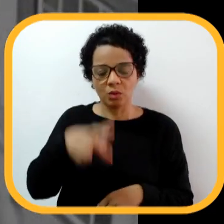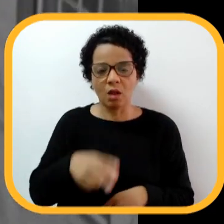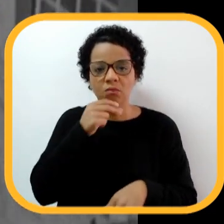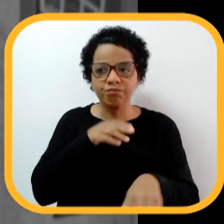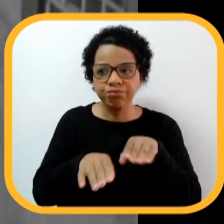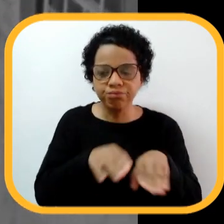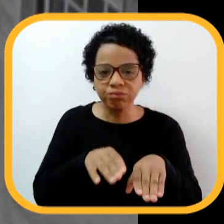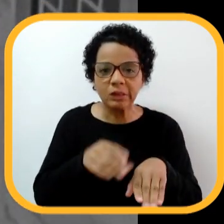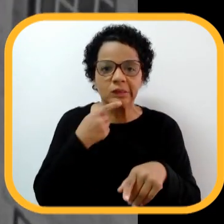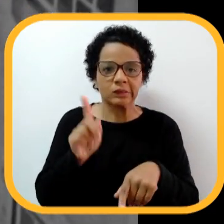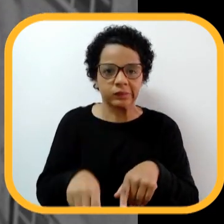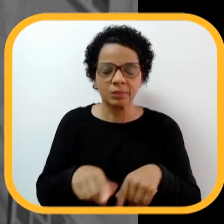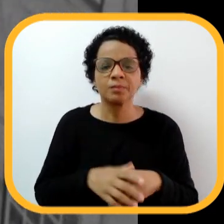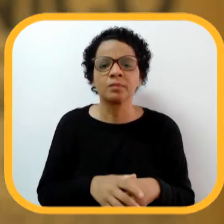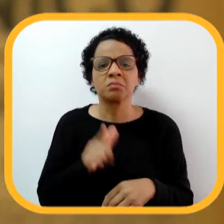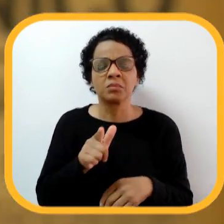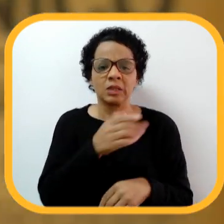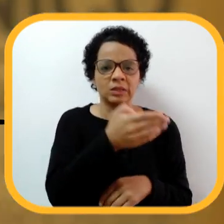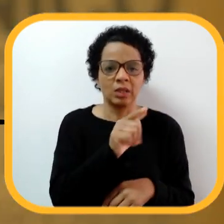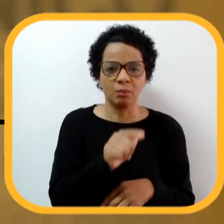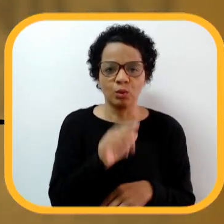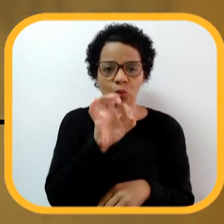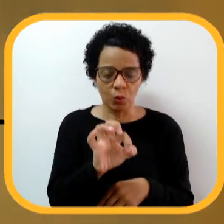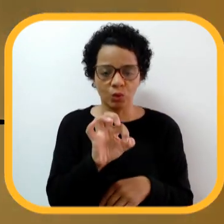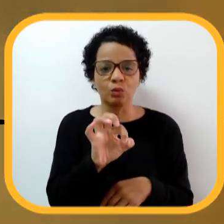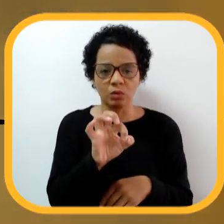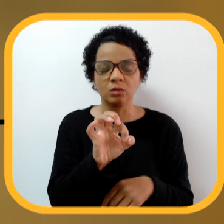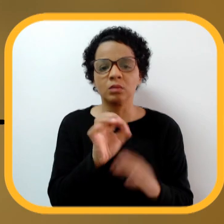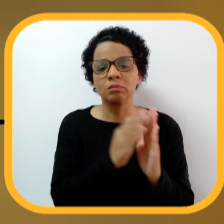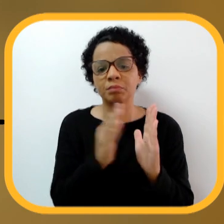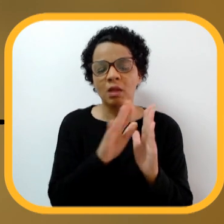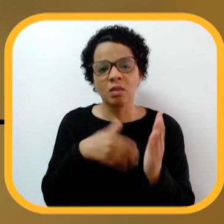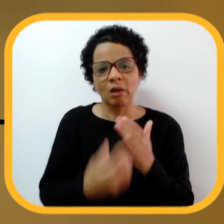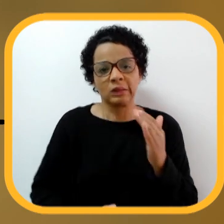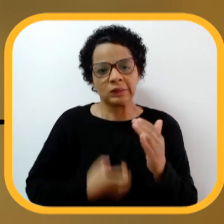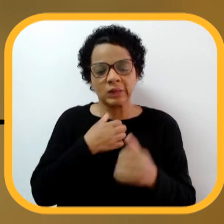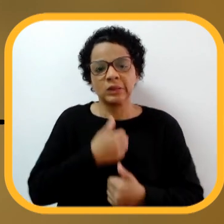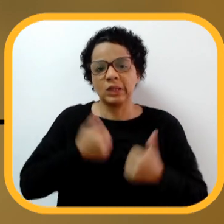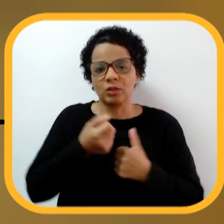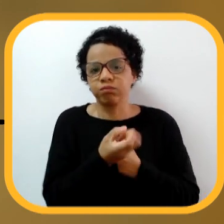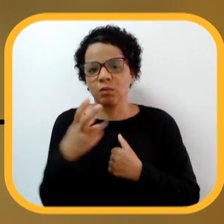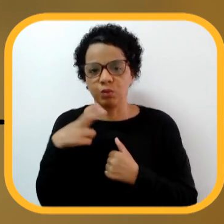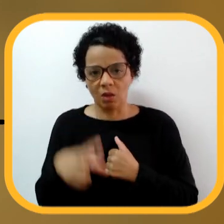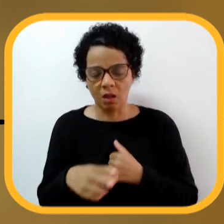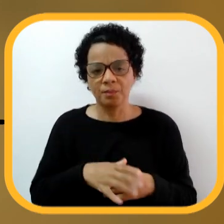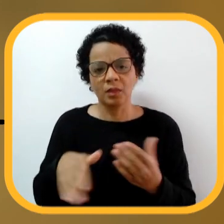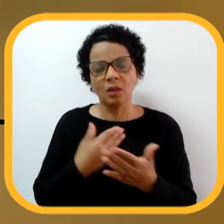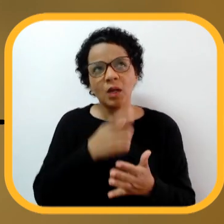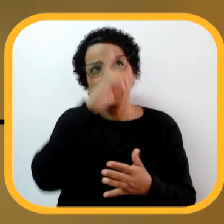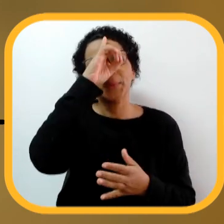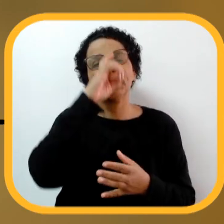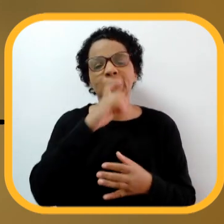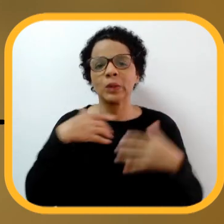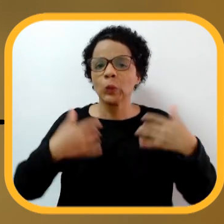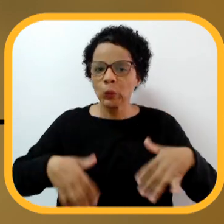os portugueses acordaram com a terra a tremer. Um sismo de magnitude 7.8 na escala de Richter fez-se sentir em várias cidades do país e